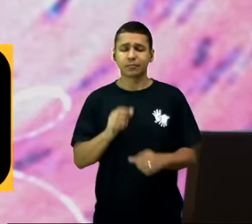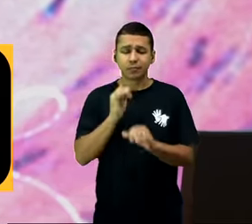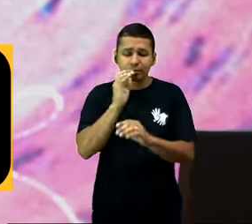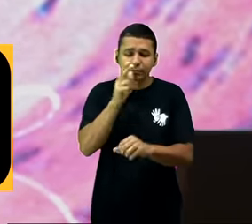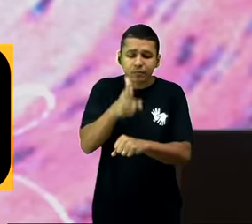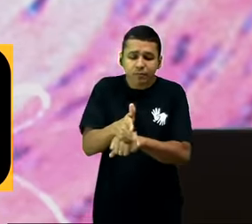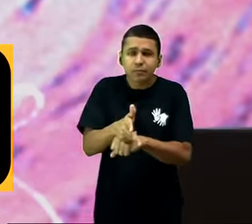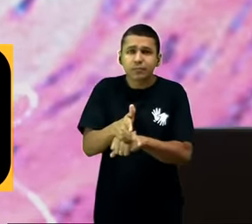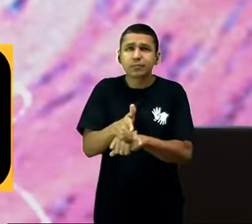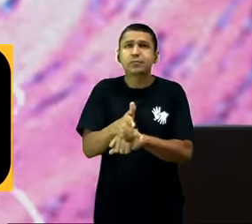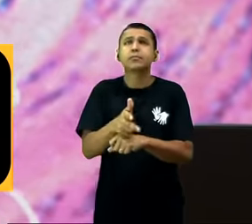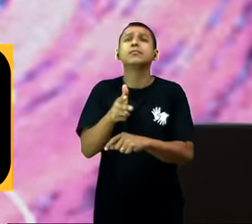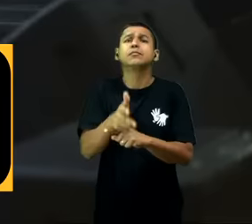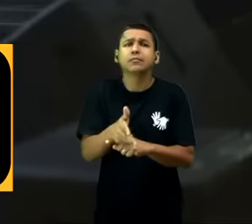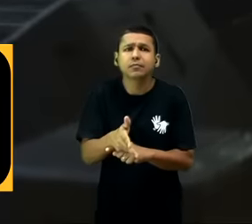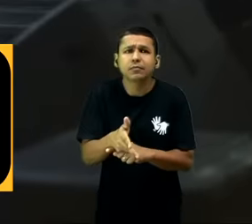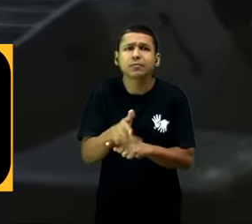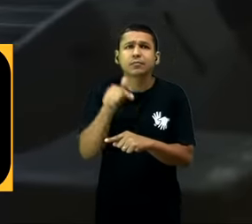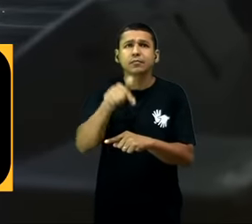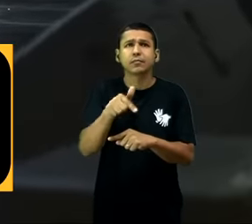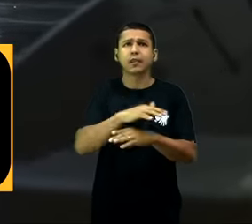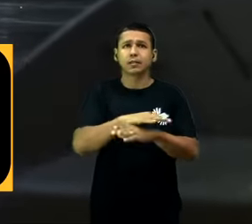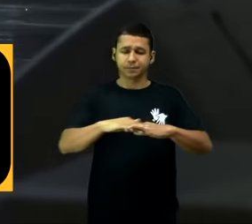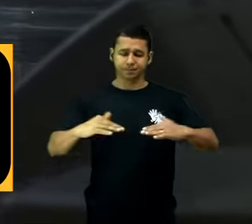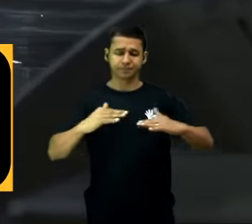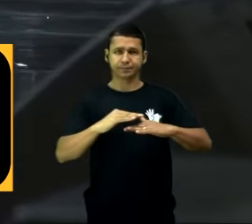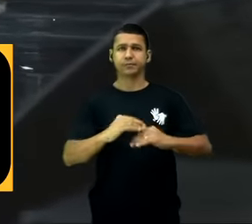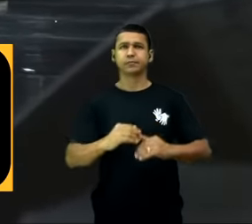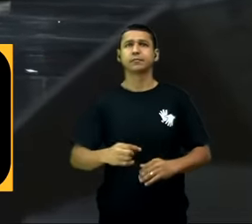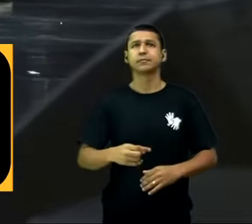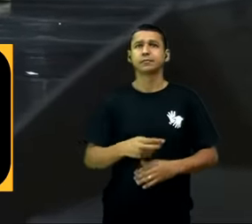câmera. Colocou sobre o altar amarrado.